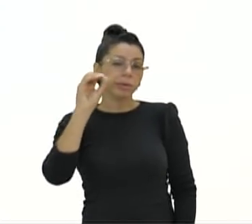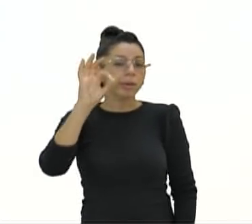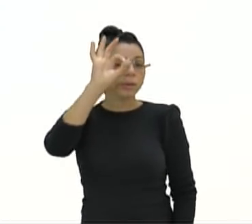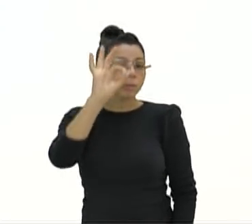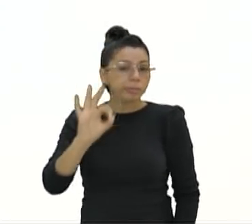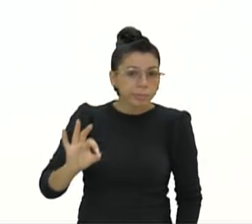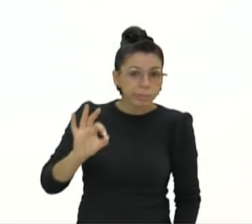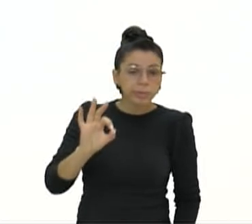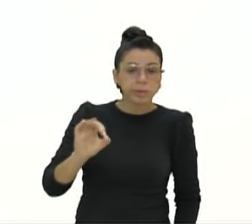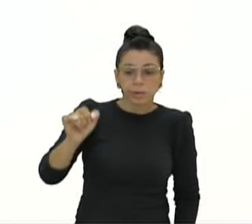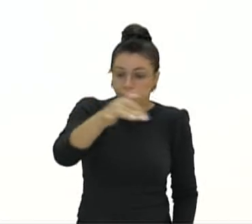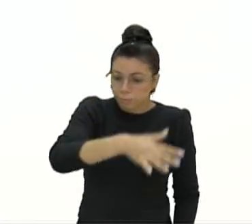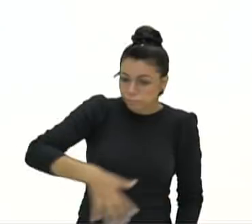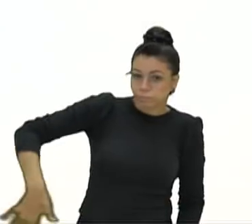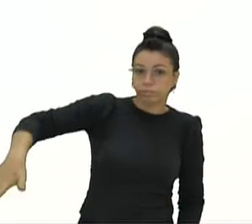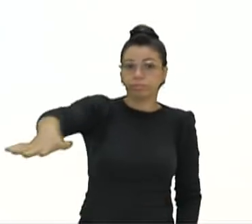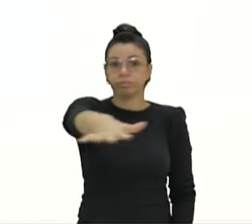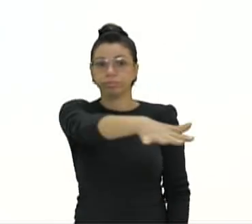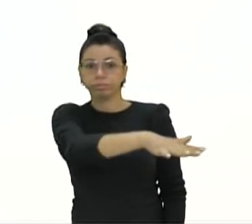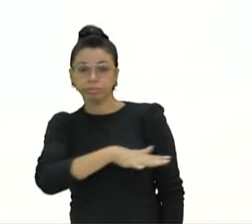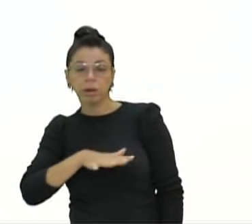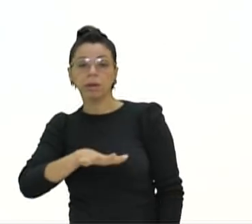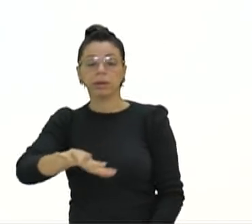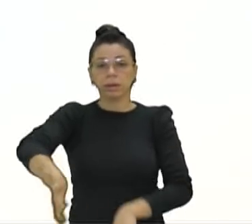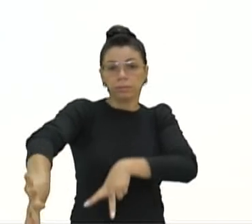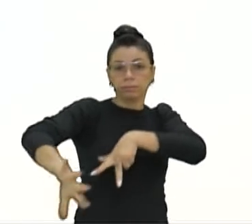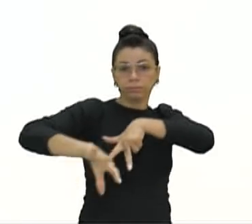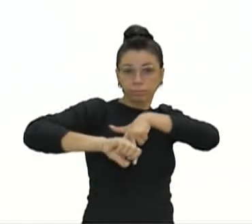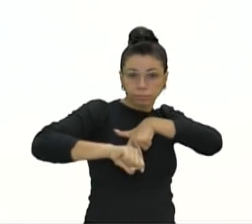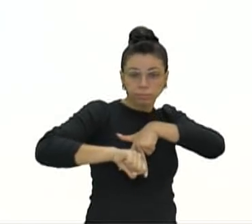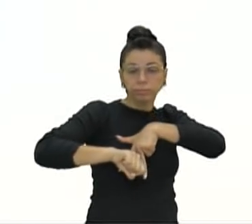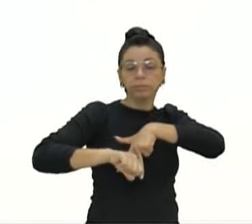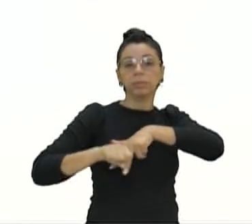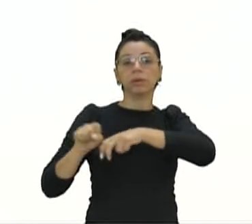80% da população, das pessoas que pegam este vírus,